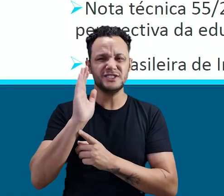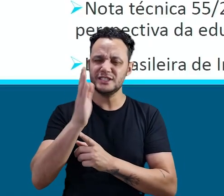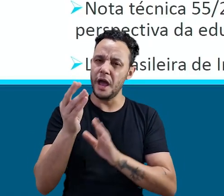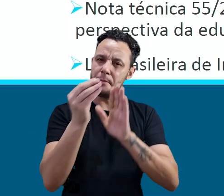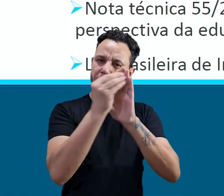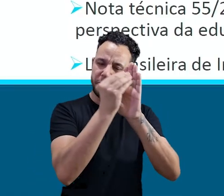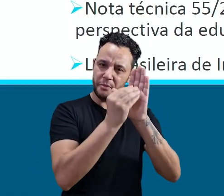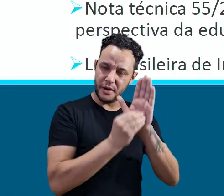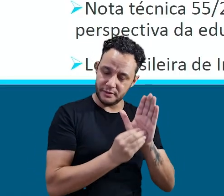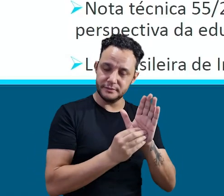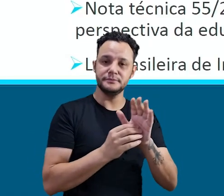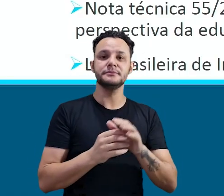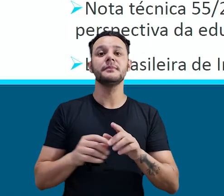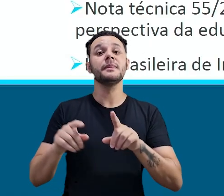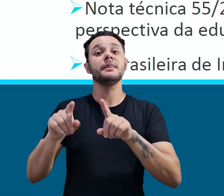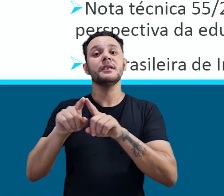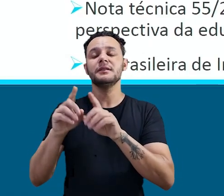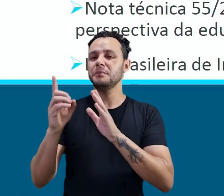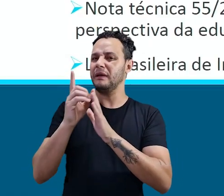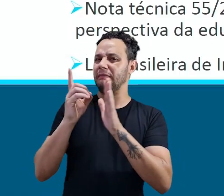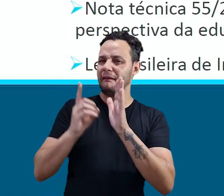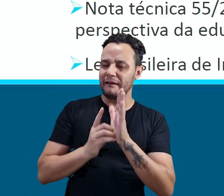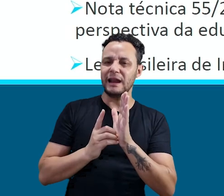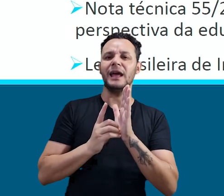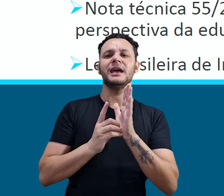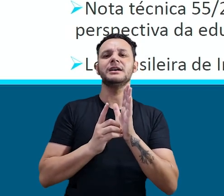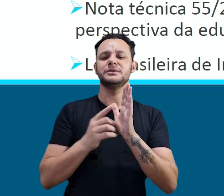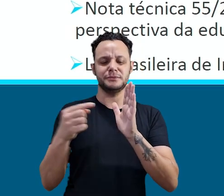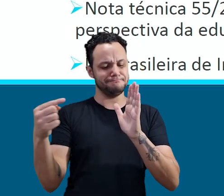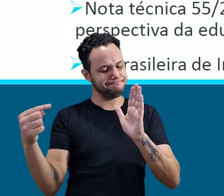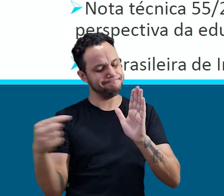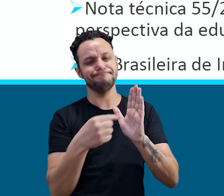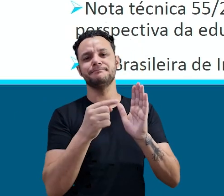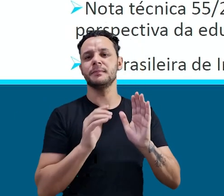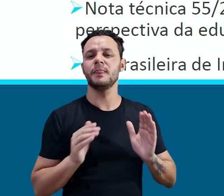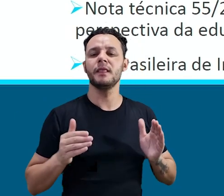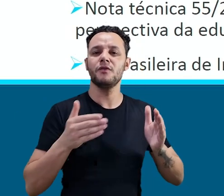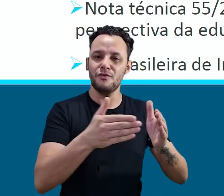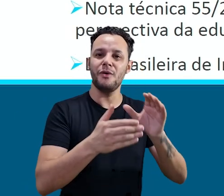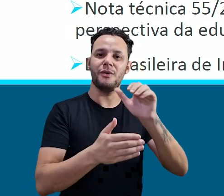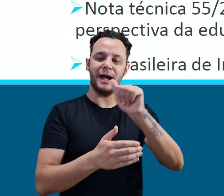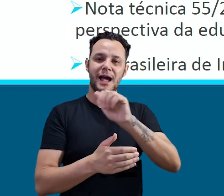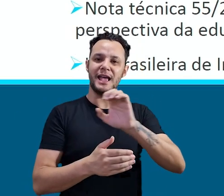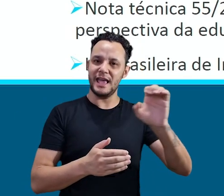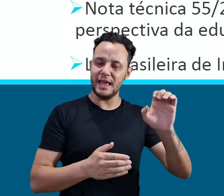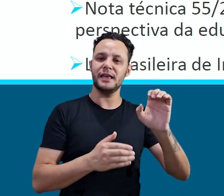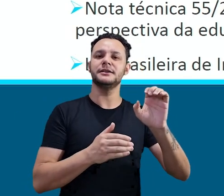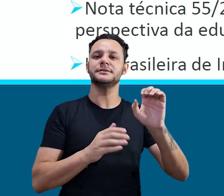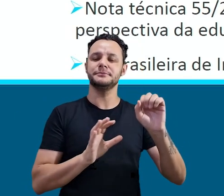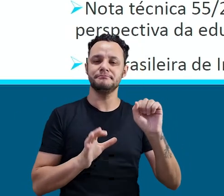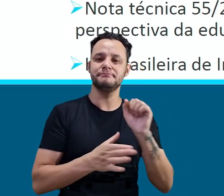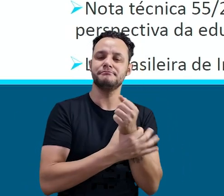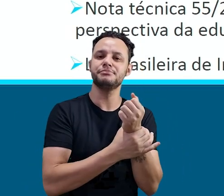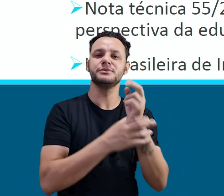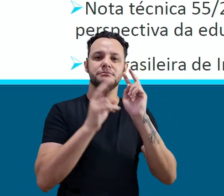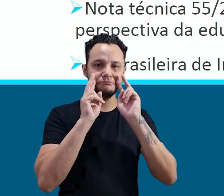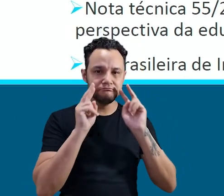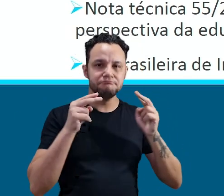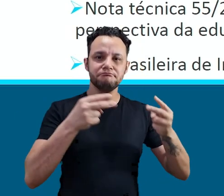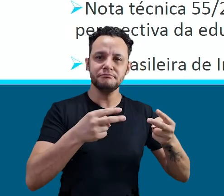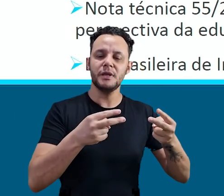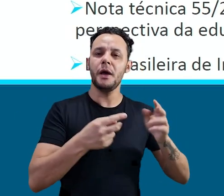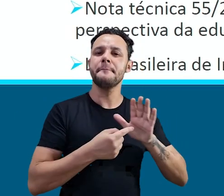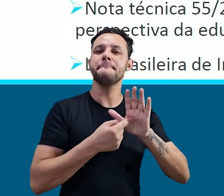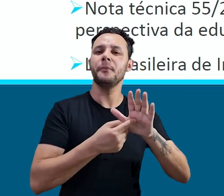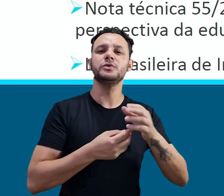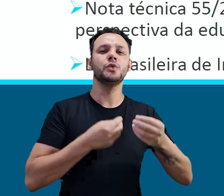2008, O próprio decreto, que eu já citei aqui, esse decreto é específico do AE, então ele regulamenta